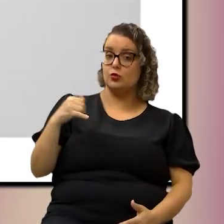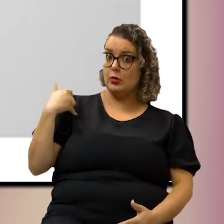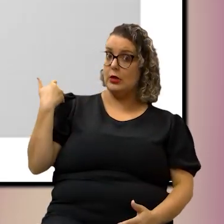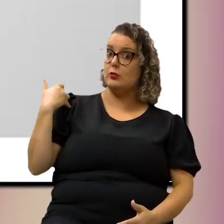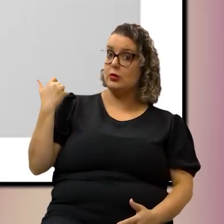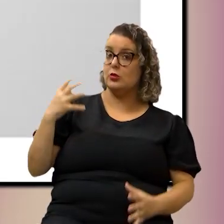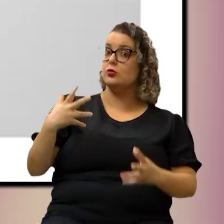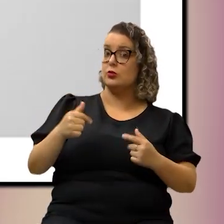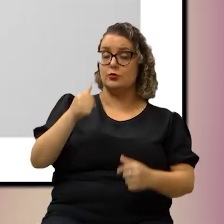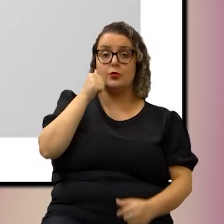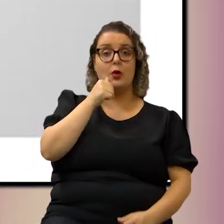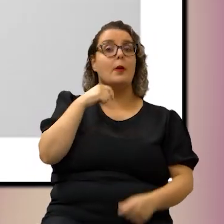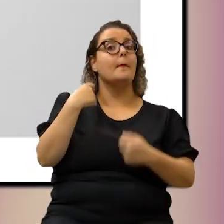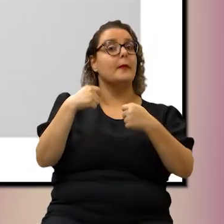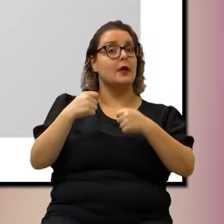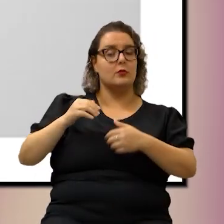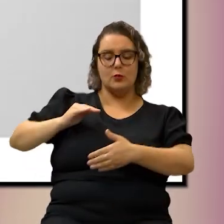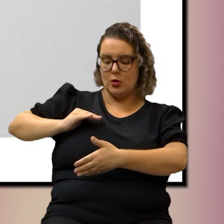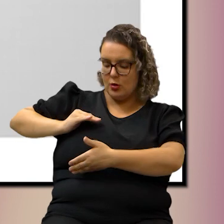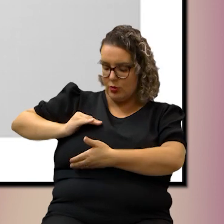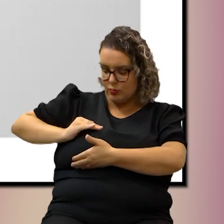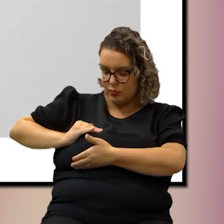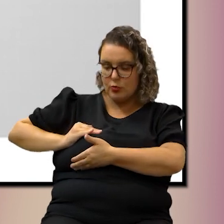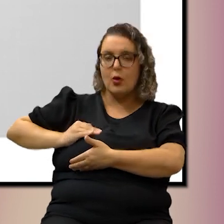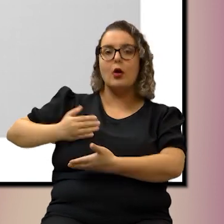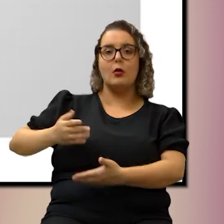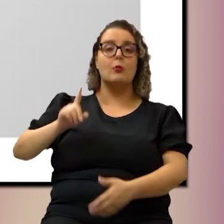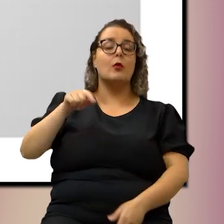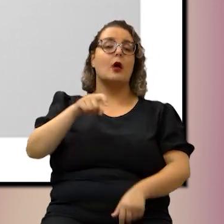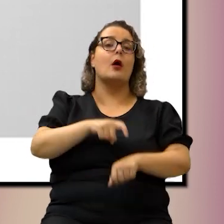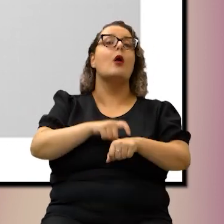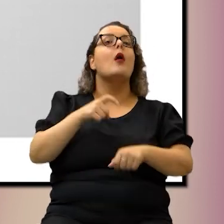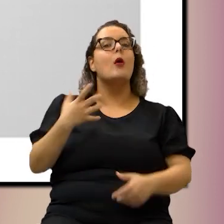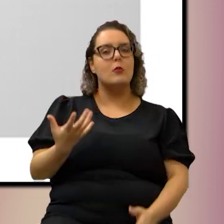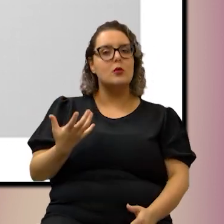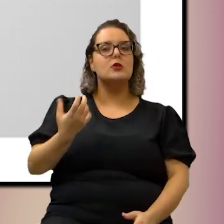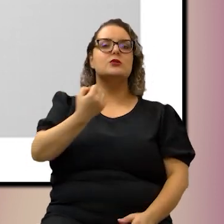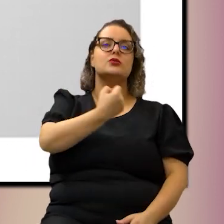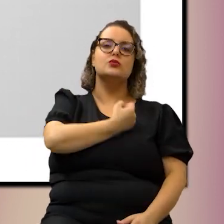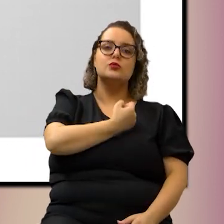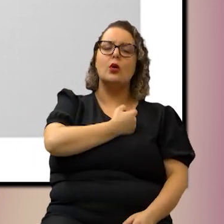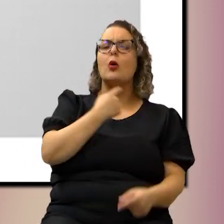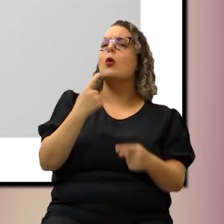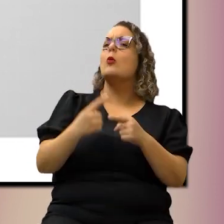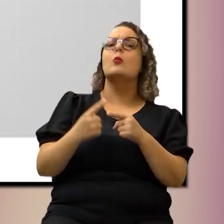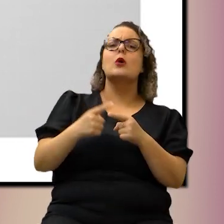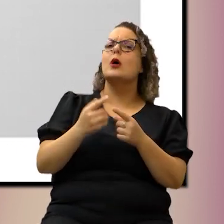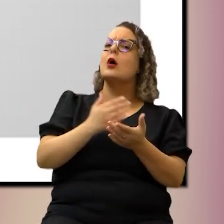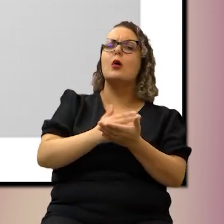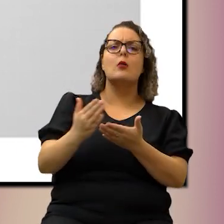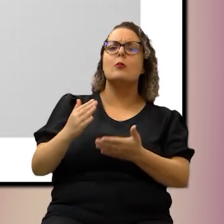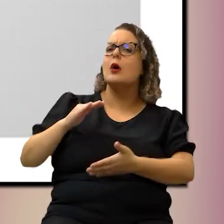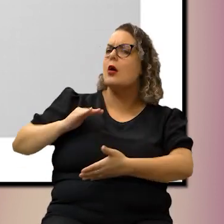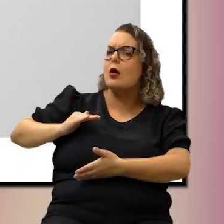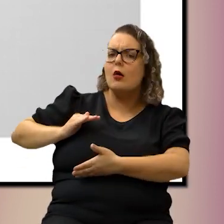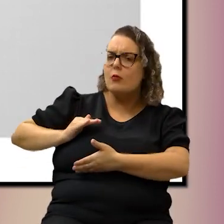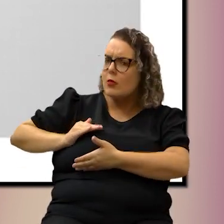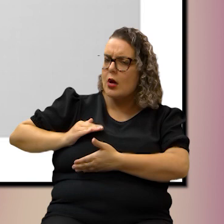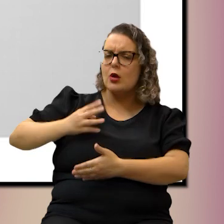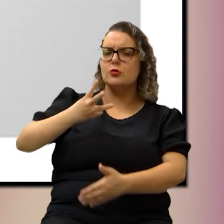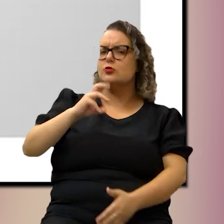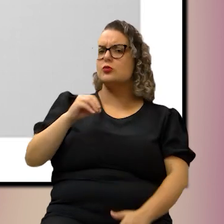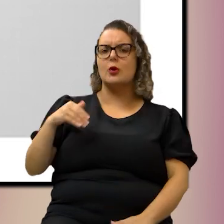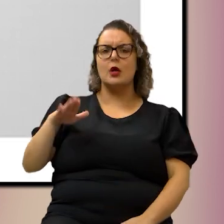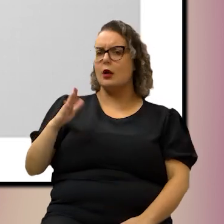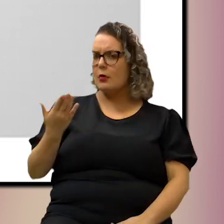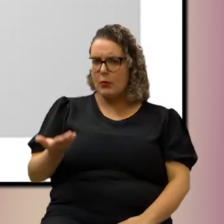40 anos, todas as mulheres precisam fazer a mamografia porque é um momento, esse número de por que começar a fazer a mamografia a